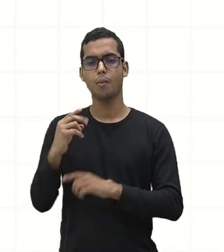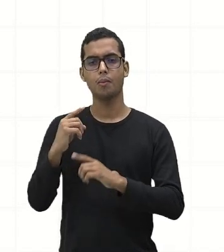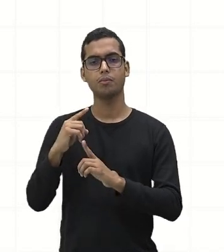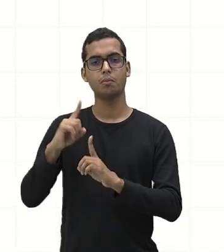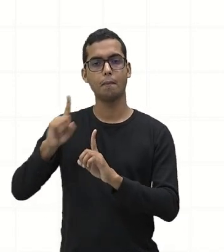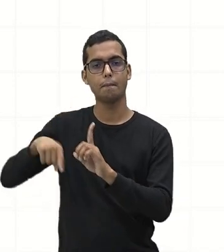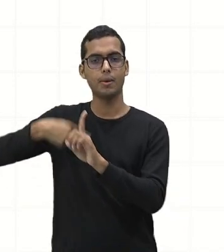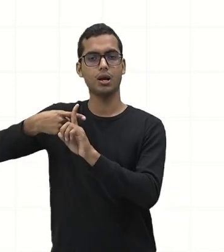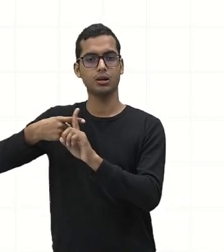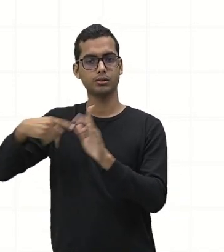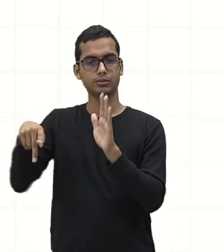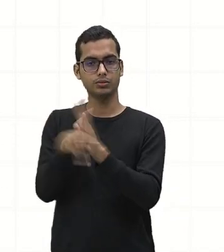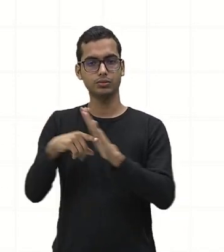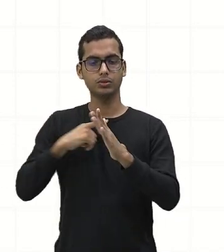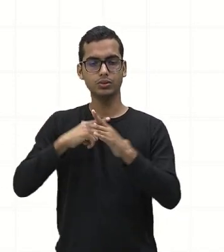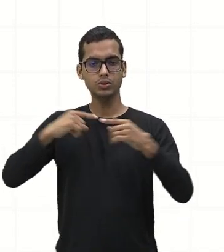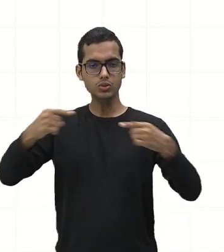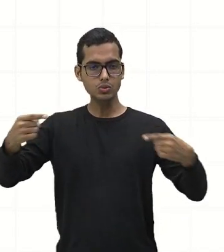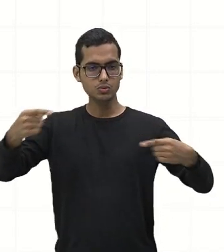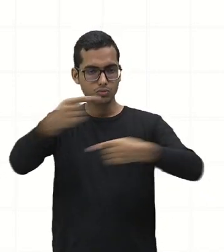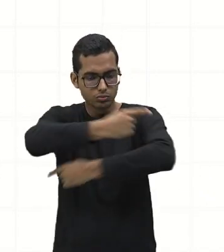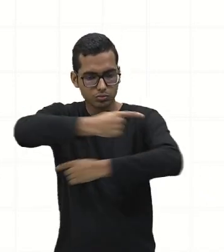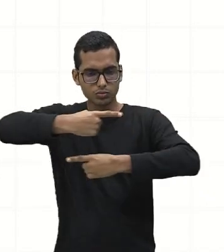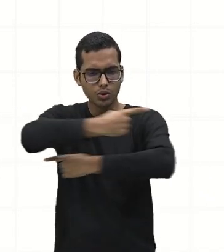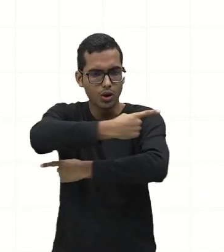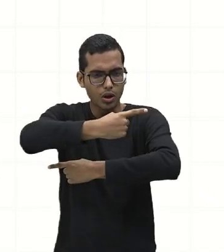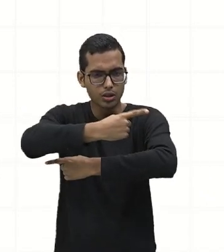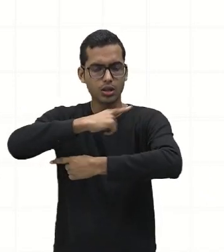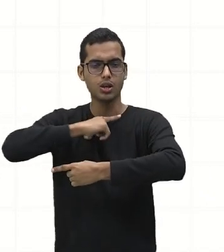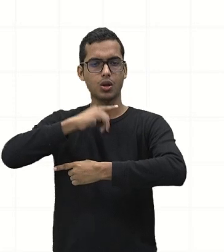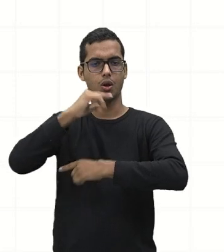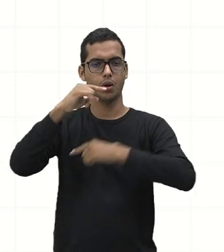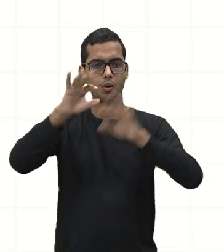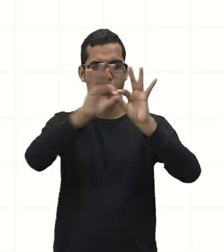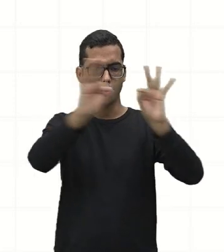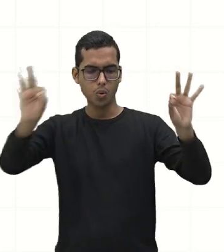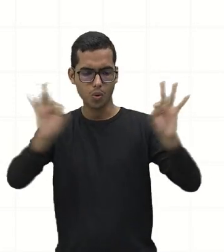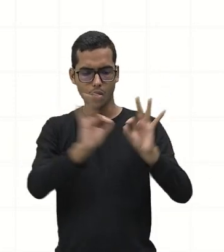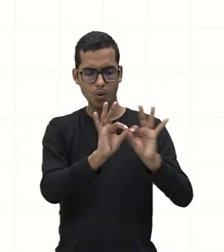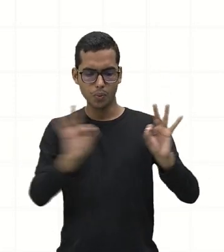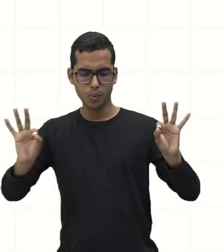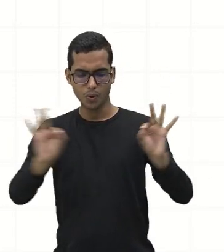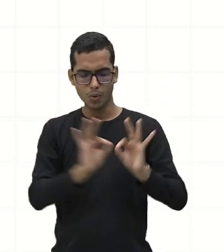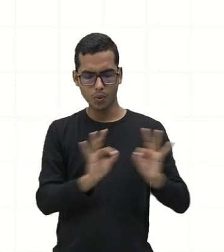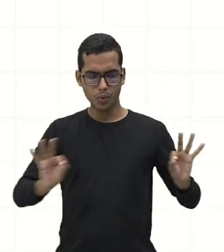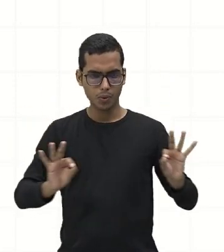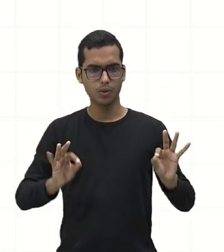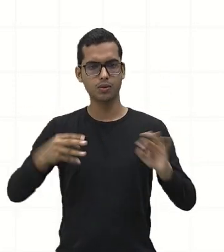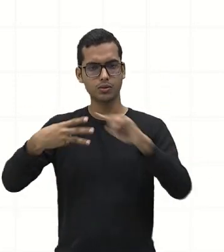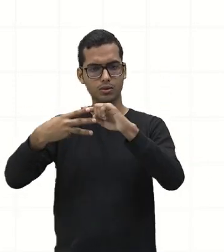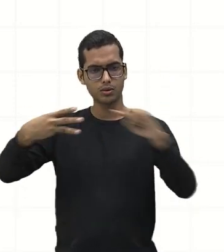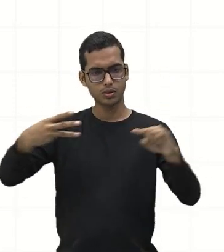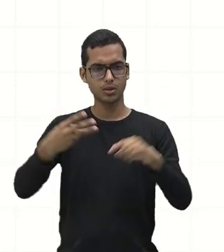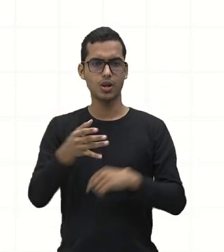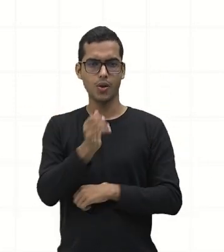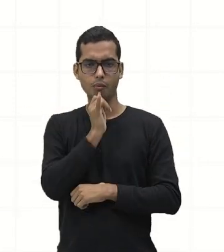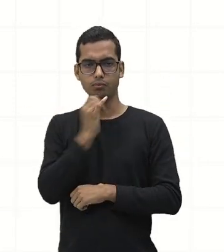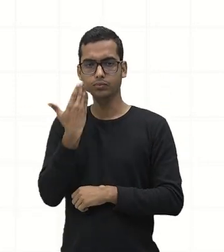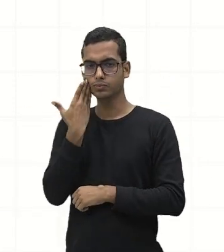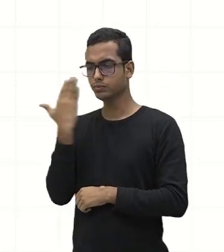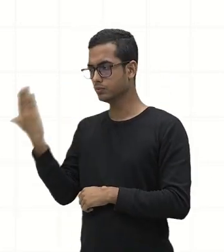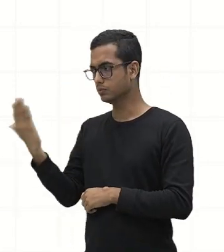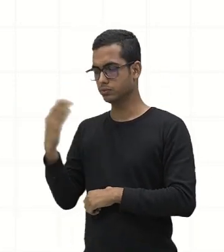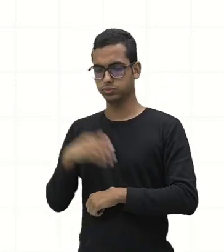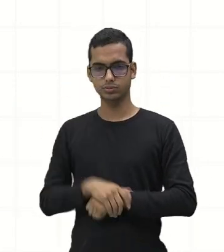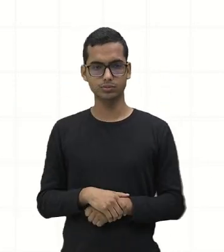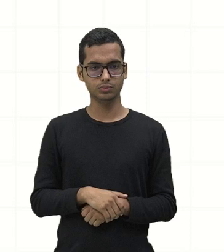retas paralelas ou simplesmente um feixe de retas paralelas. A reta T, vamos supor aqui, ó, eu tenho aqui